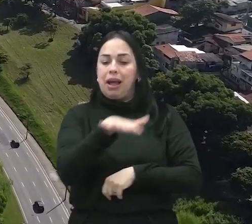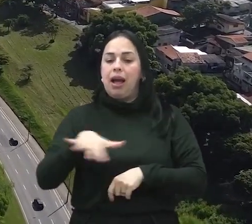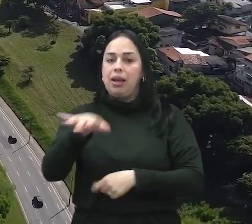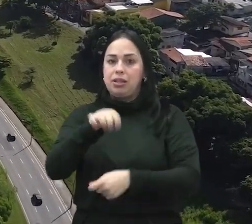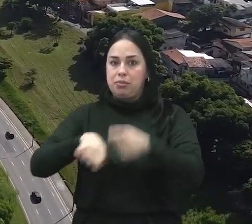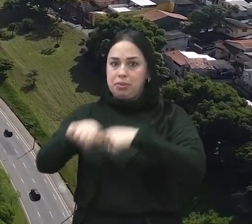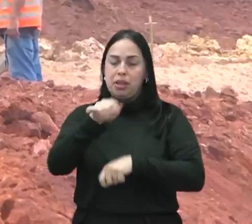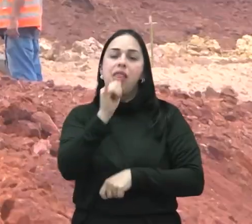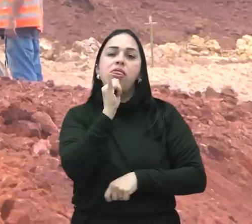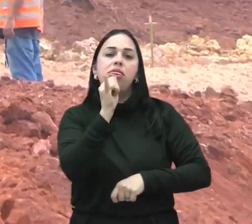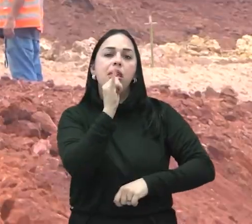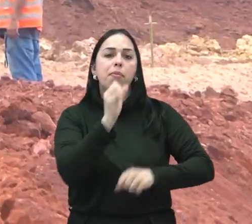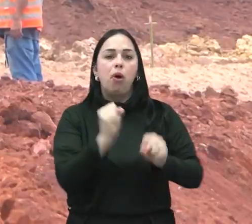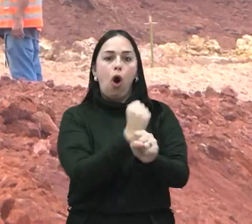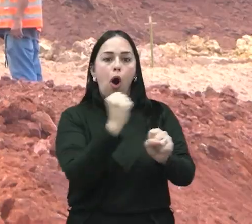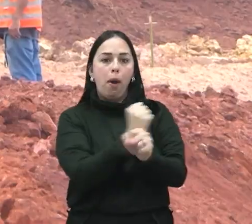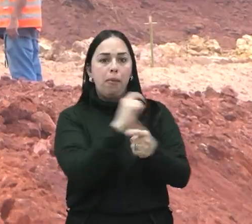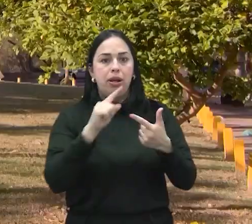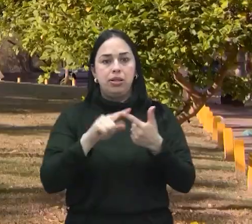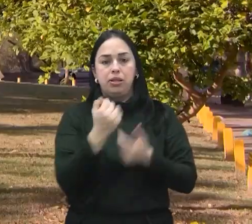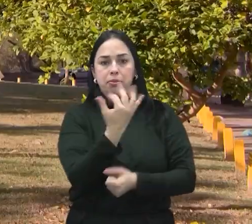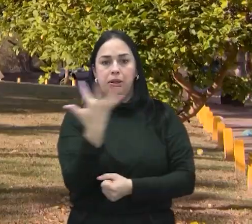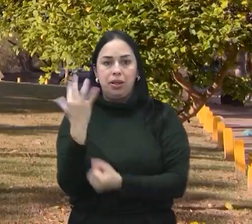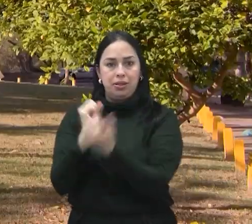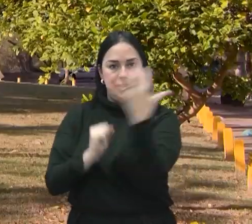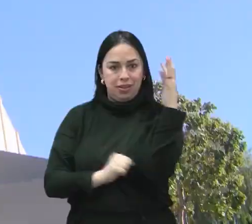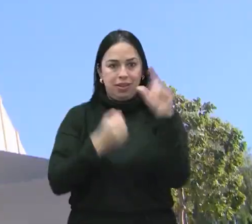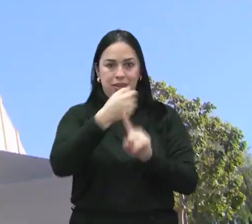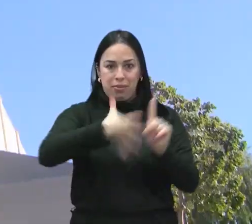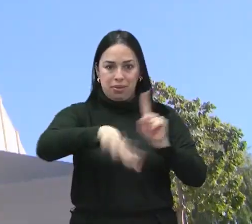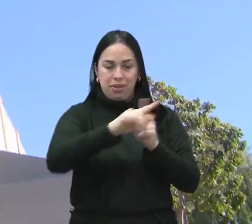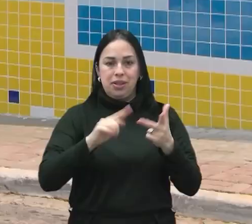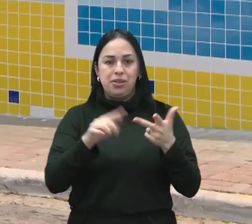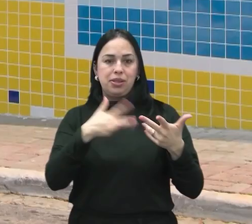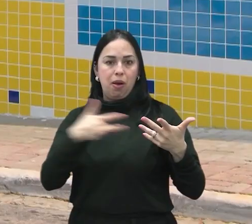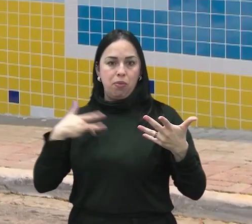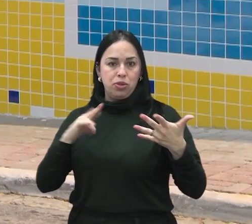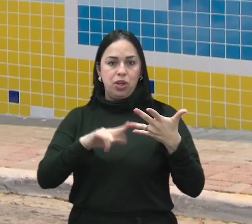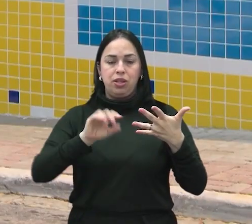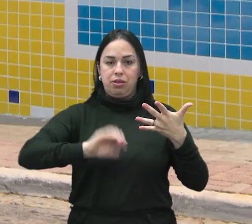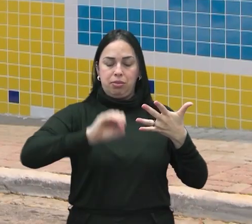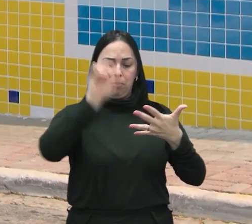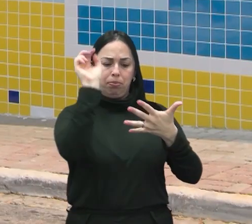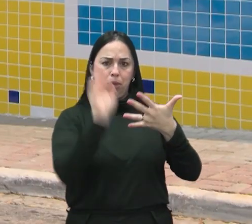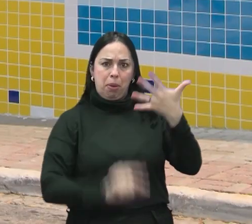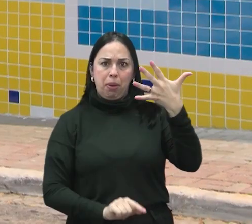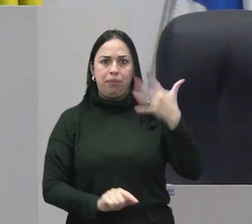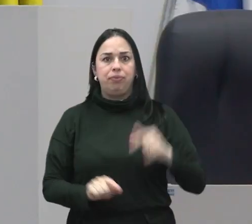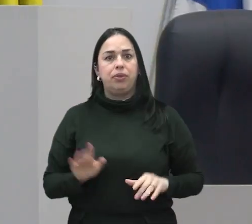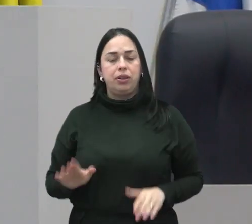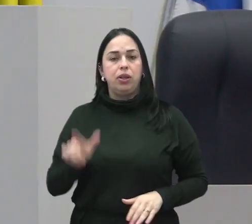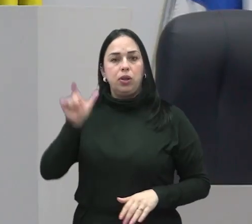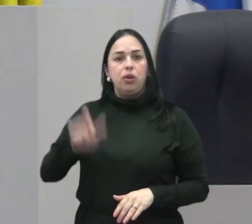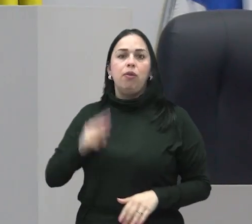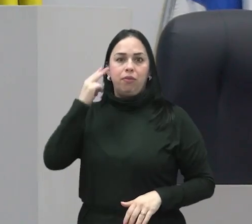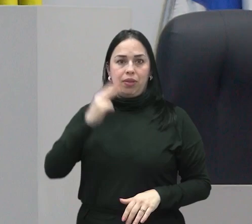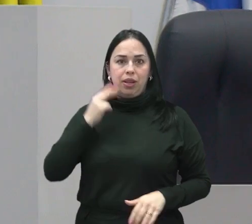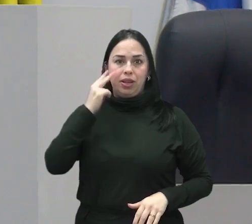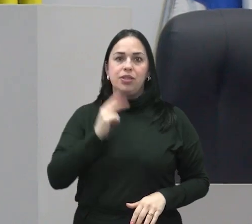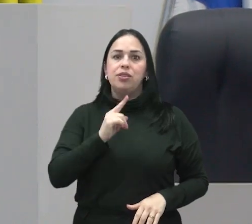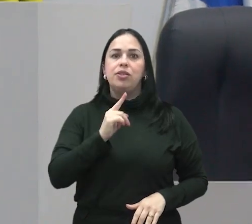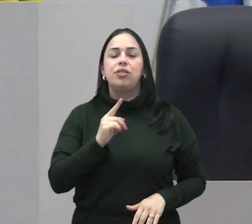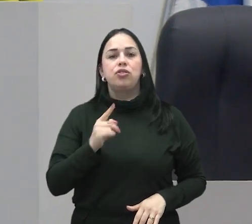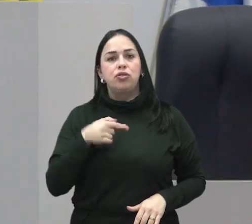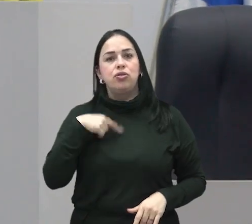administração municipal, como obras e urbanismo, meio ambiente, saúde, educação, entre outros. O vereador Gilson